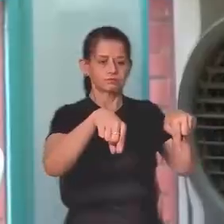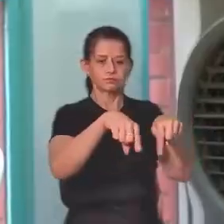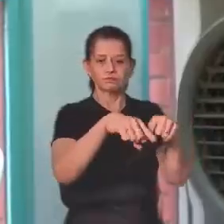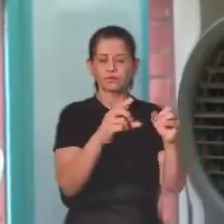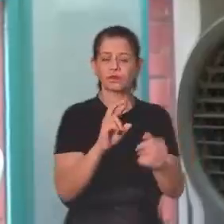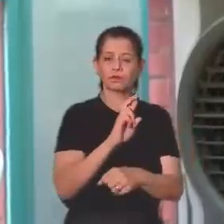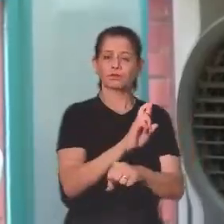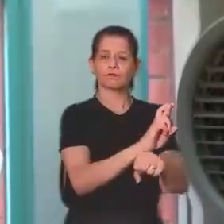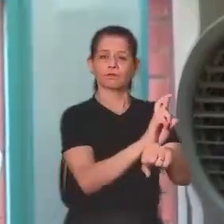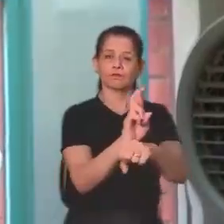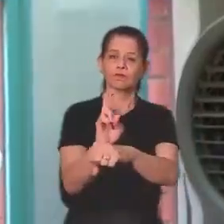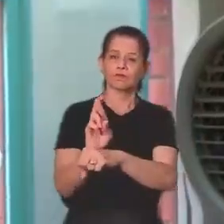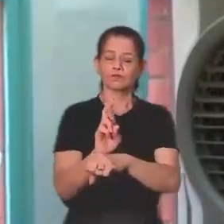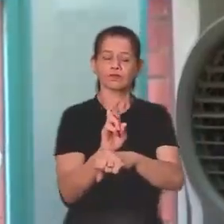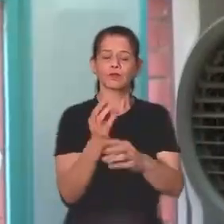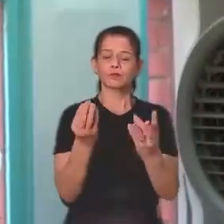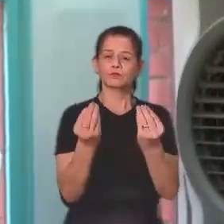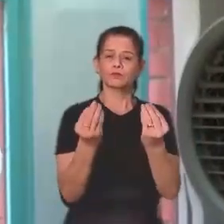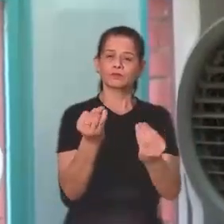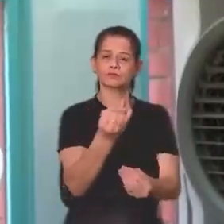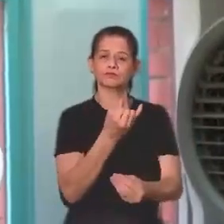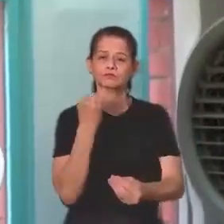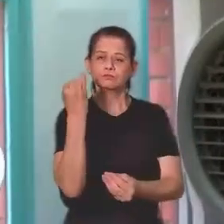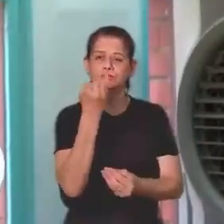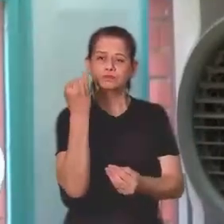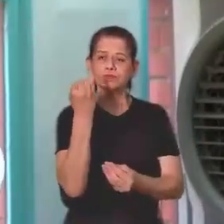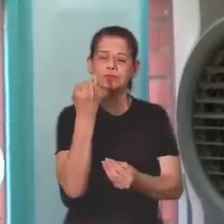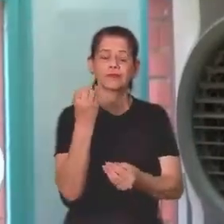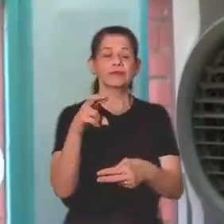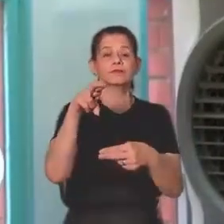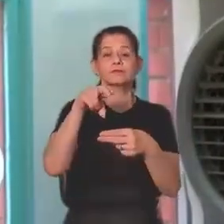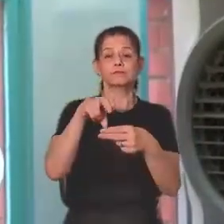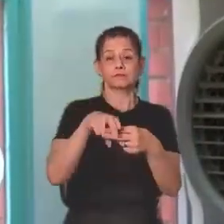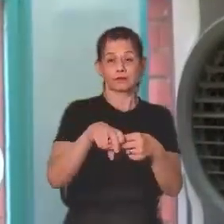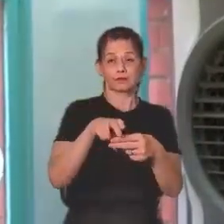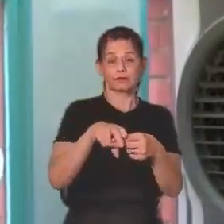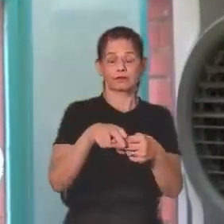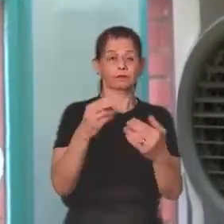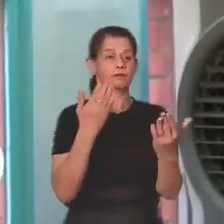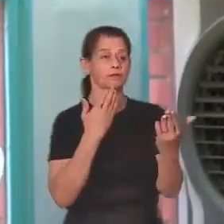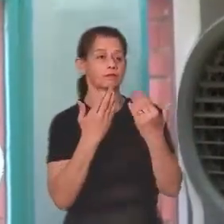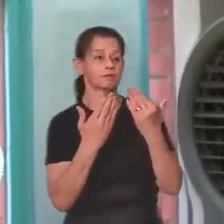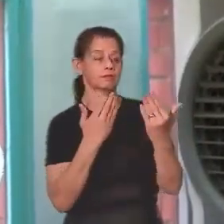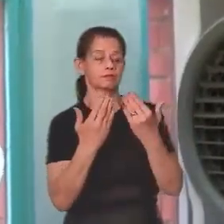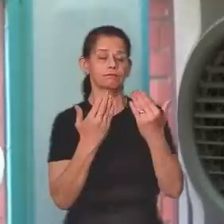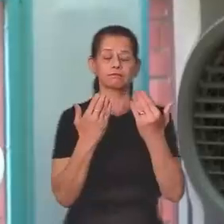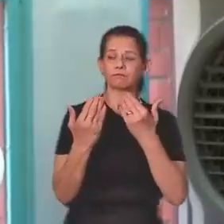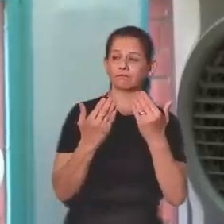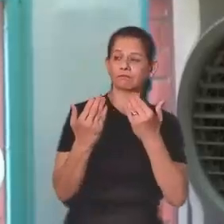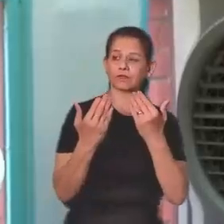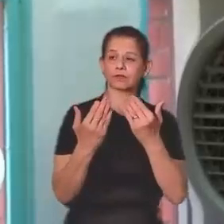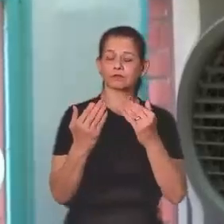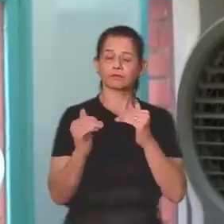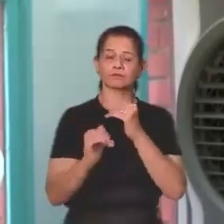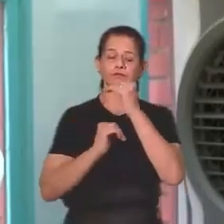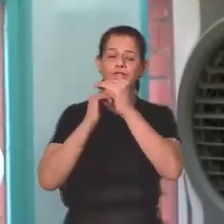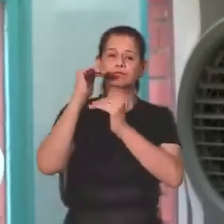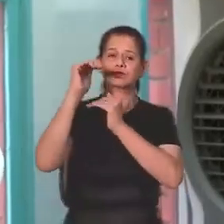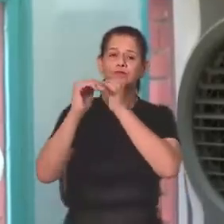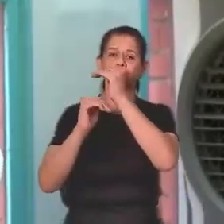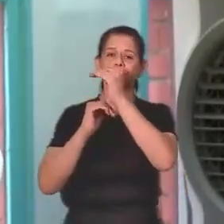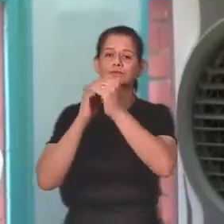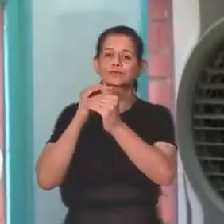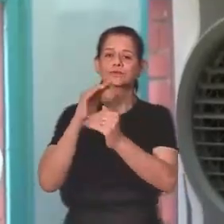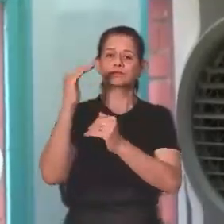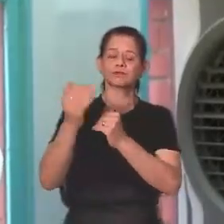de representação que são muito importantes, né? A gente sentar para debater, a gente sentar para construir isso. E